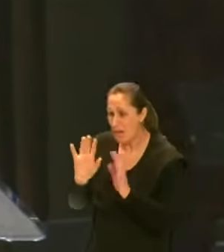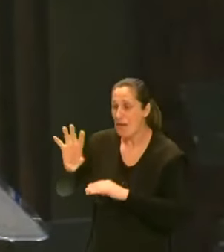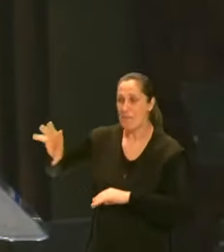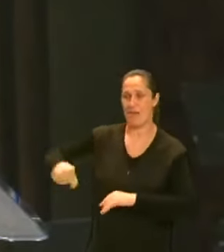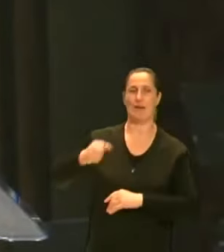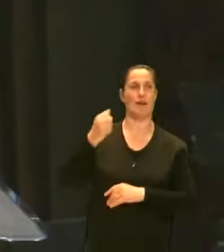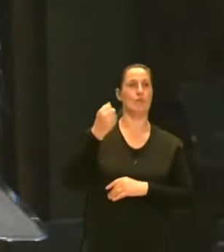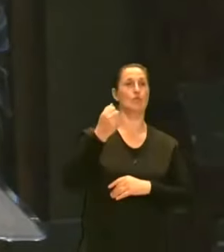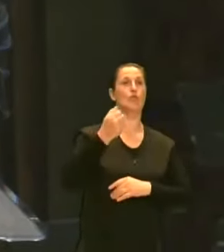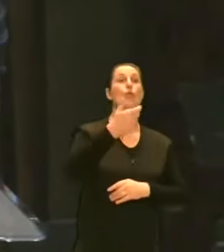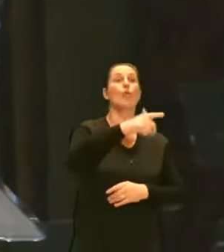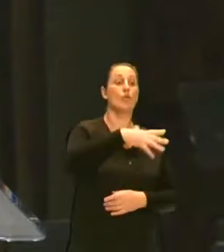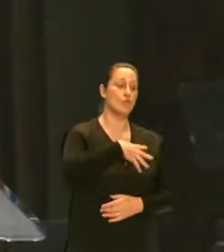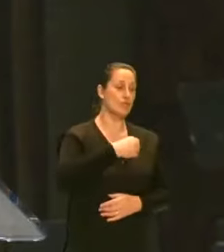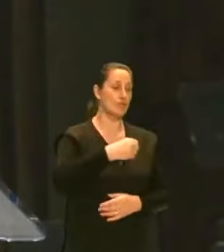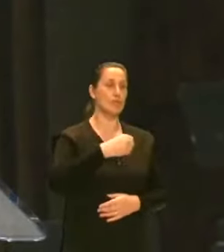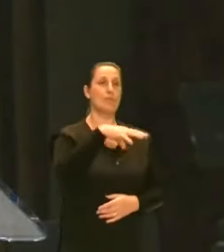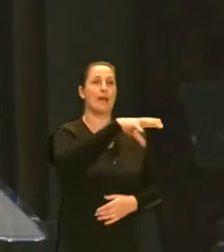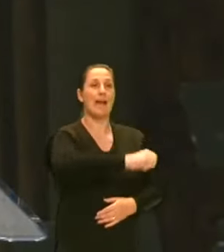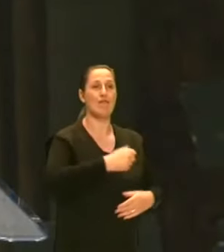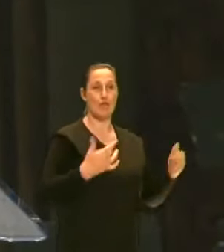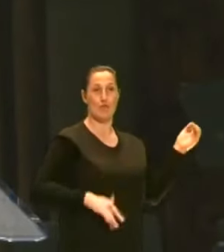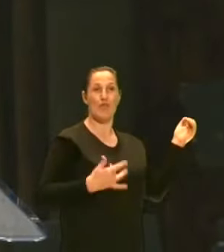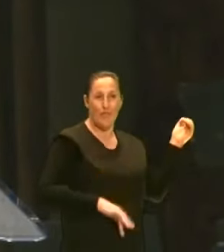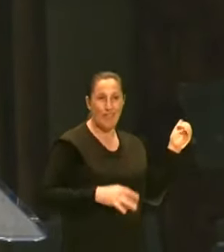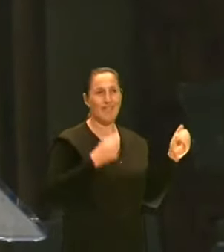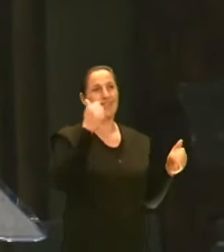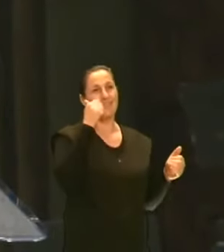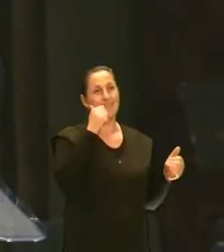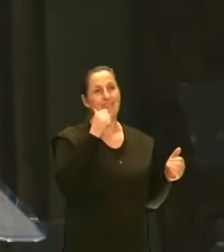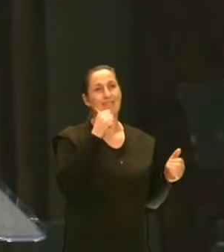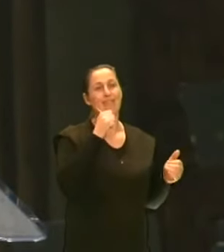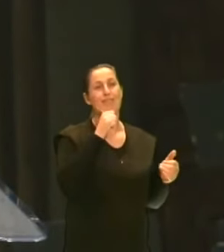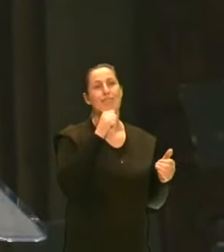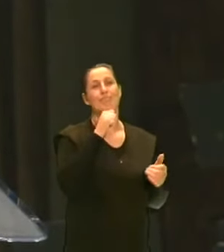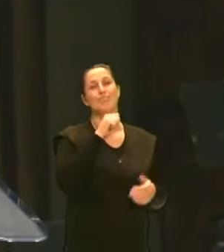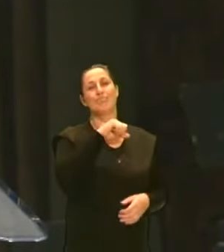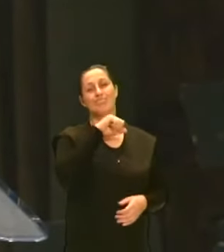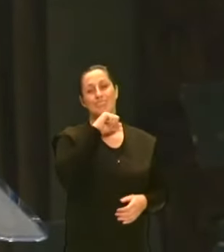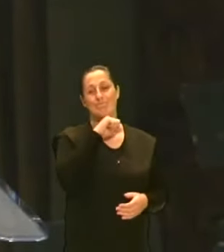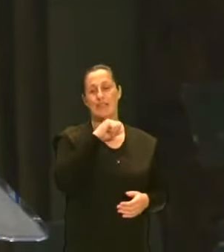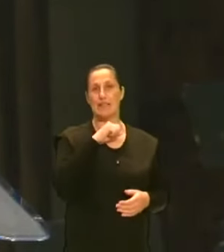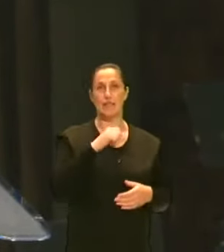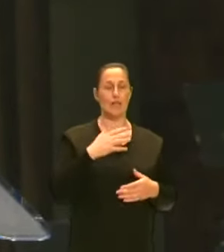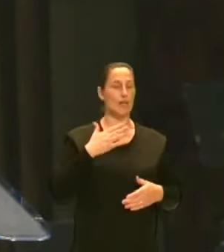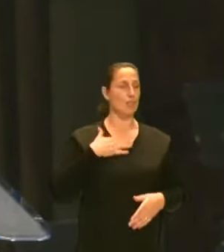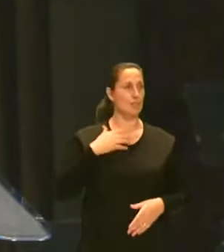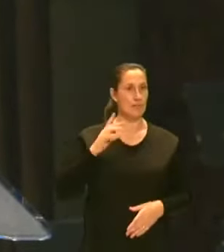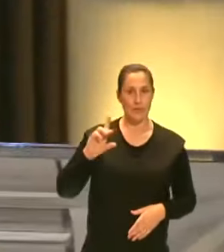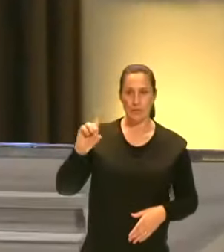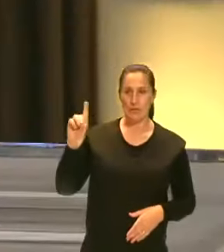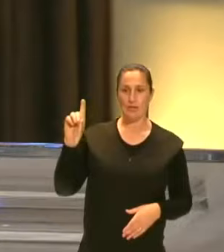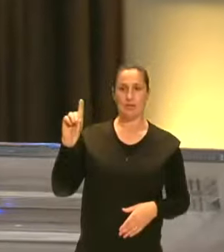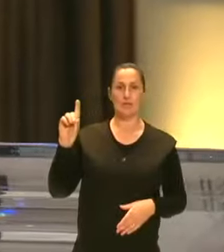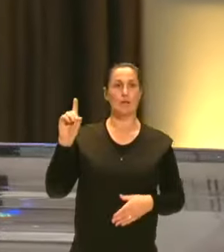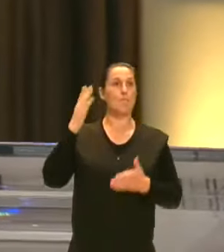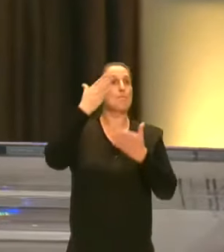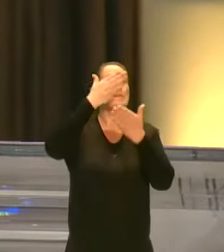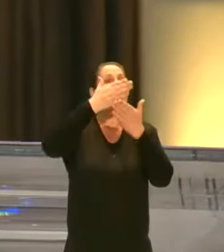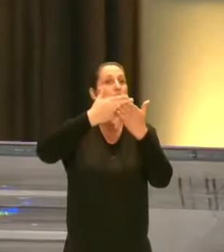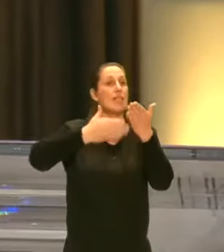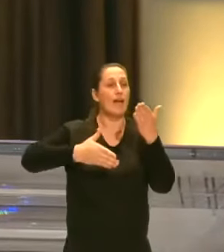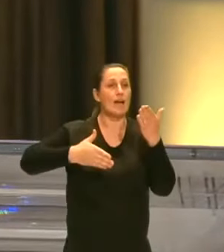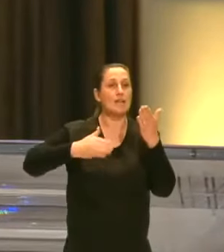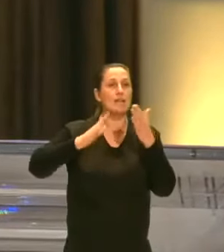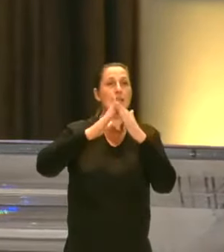outro que subia em cima do violão da mãe, pegava, e a gente naquela loucura e tal, metade da nossa igreja não tinha internet